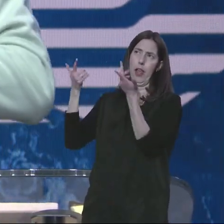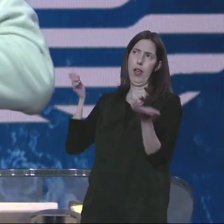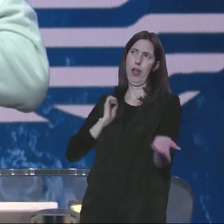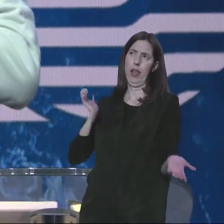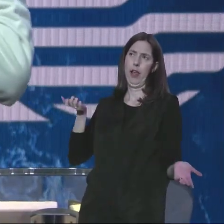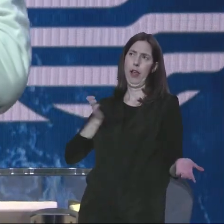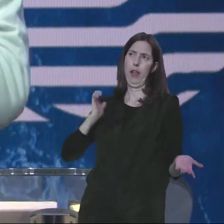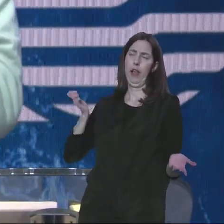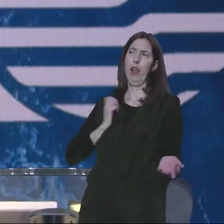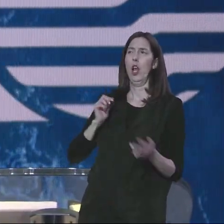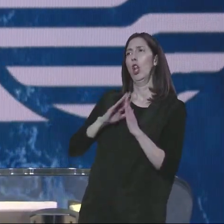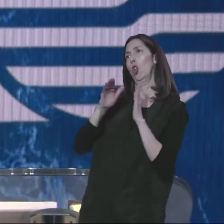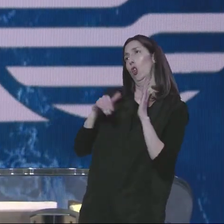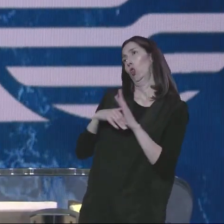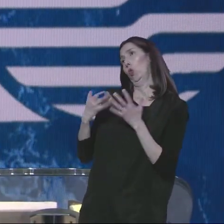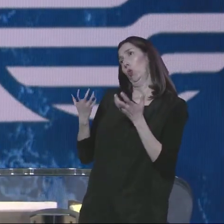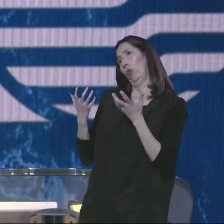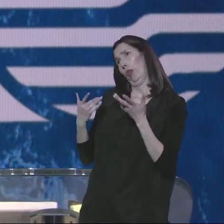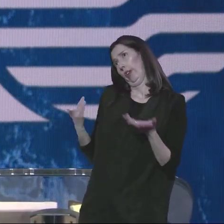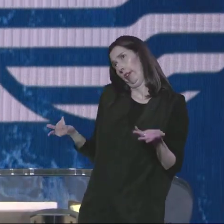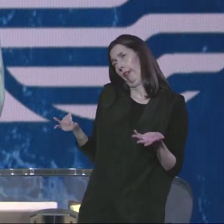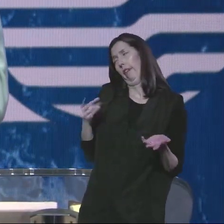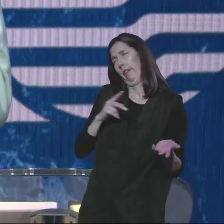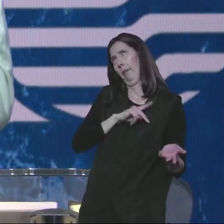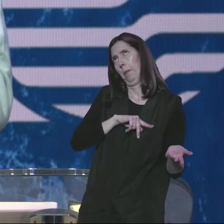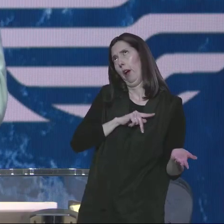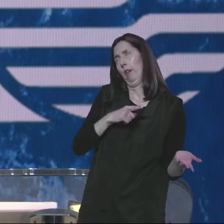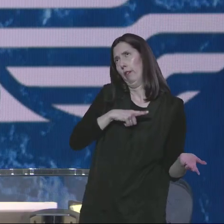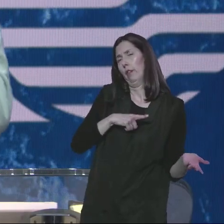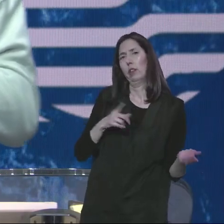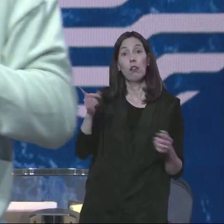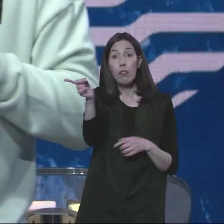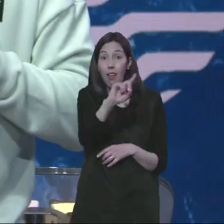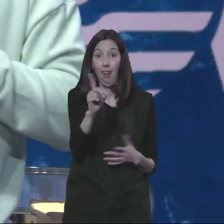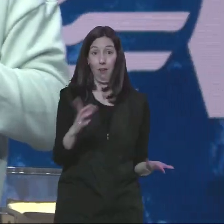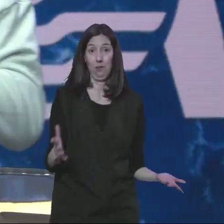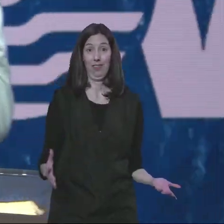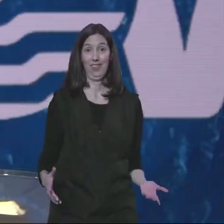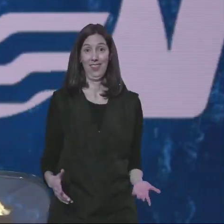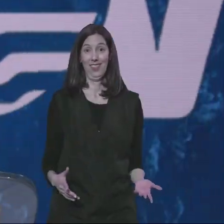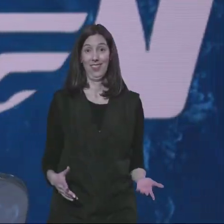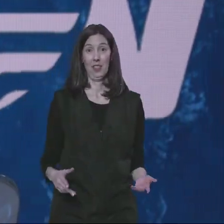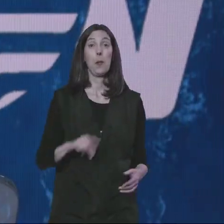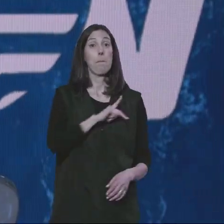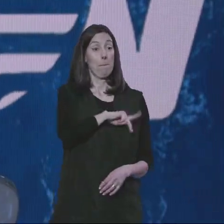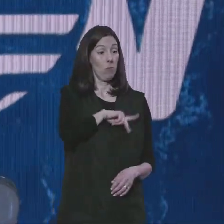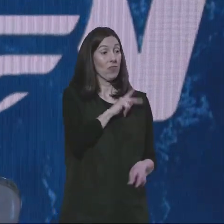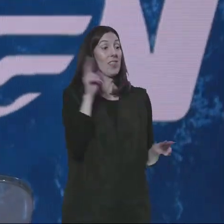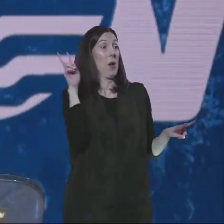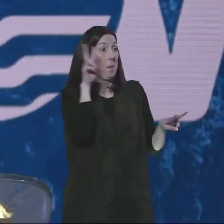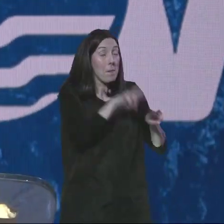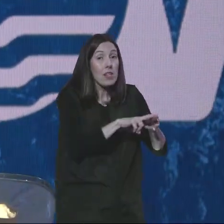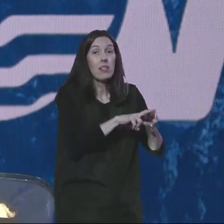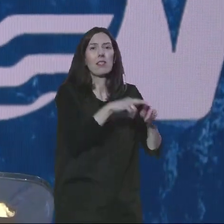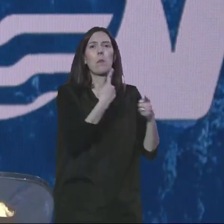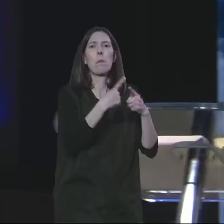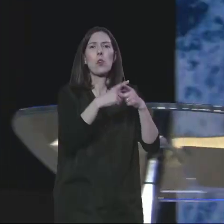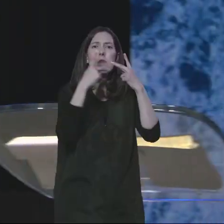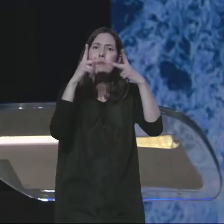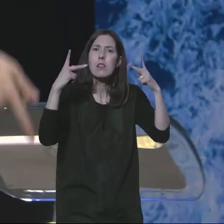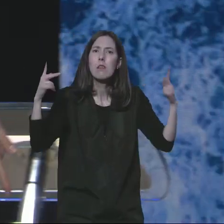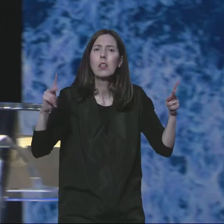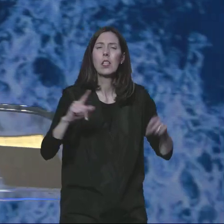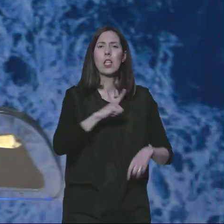devia ter tudo o que ele queria. Só que não. Foi um cara que foi preso por pregar o Evangelho, que